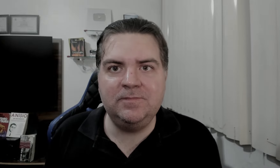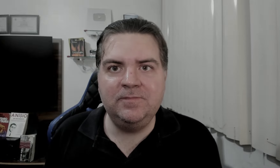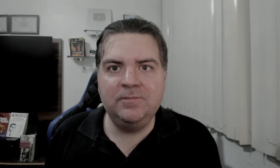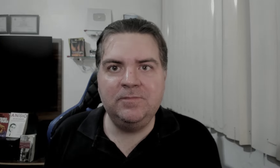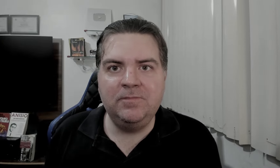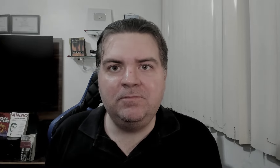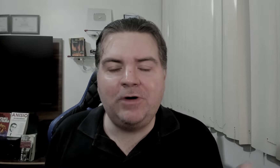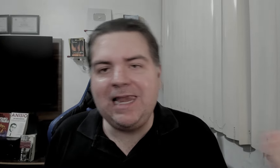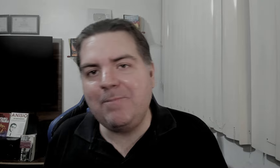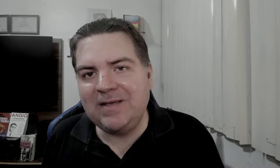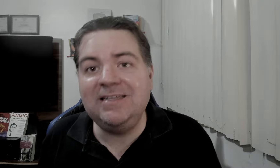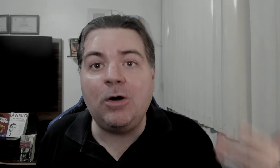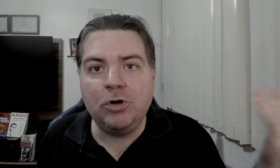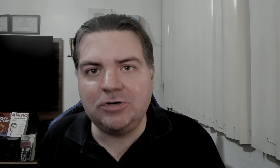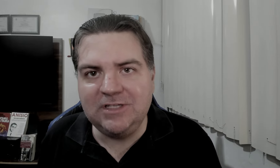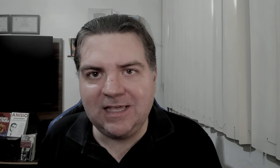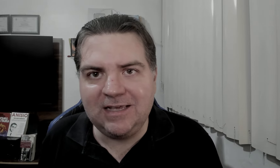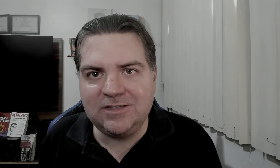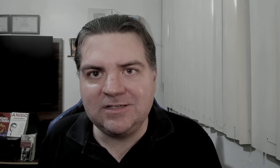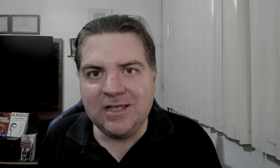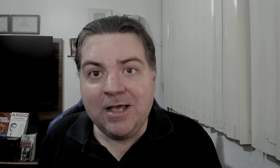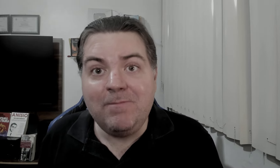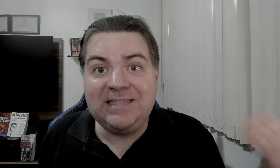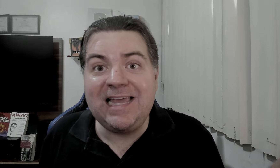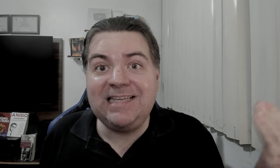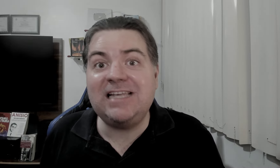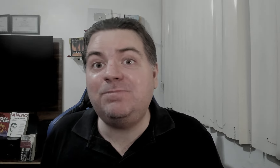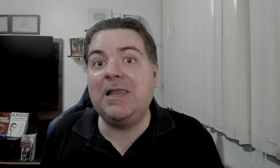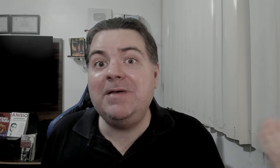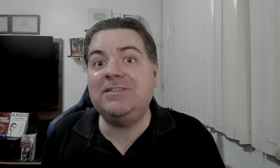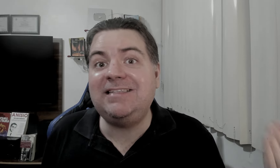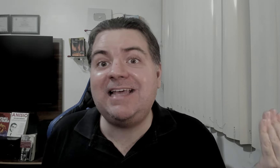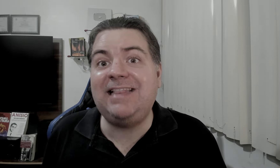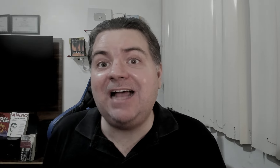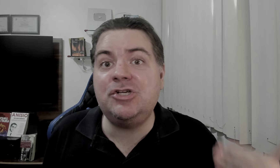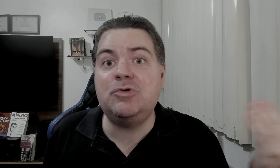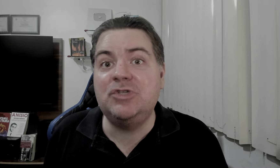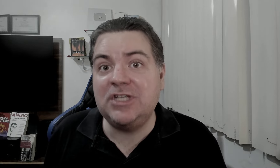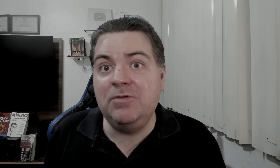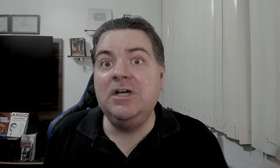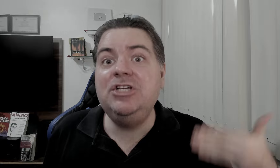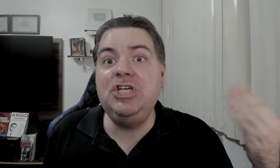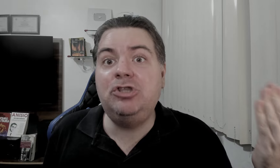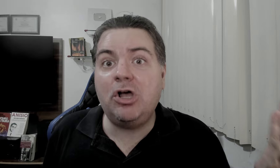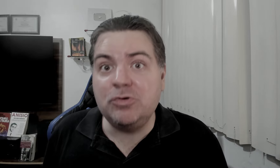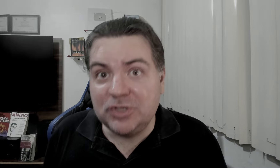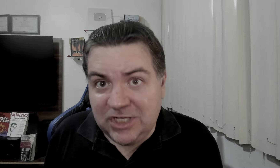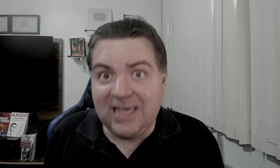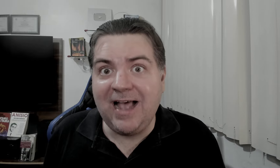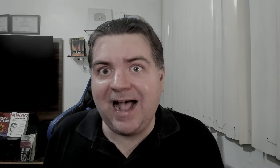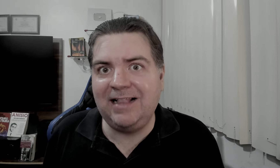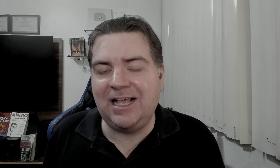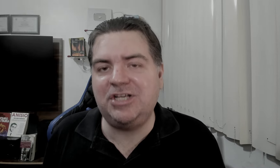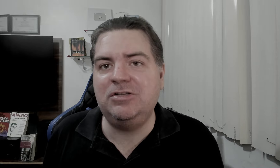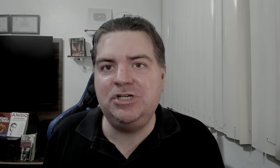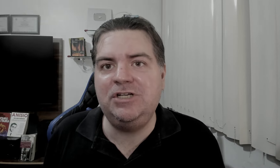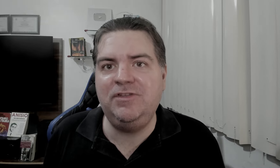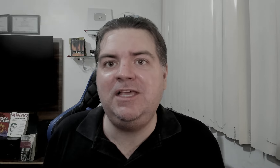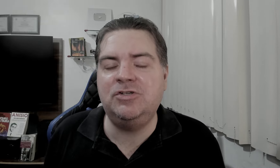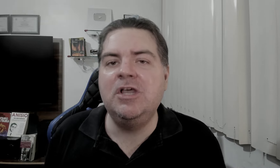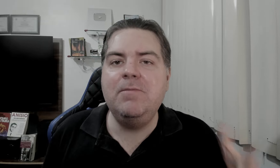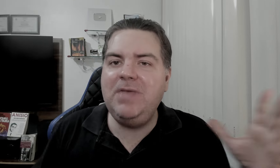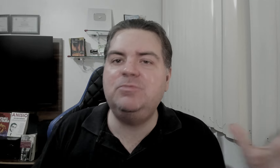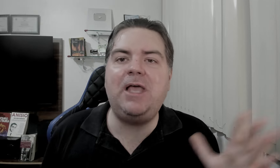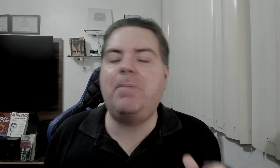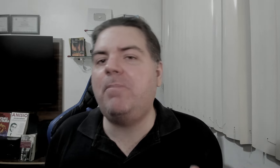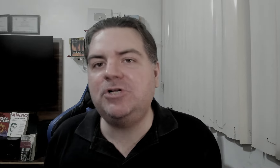queríamos. Porque ele representa outros interesses. Mas se ele quisesse pelo menos aceitar a discussão de introduzir a taxação de